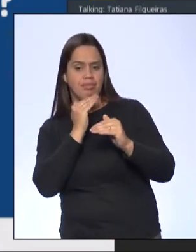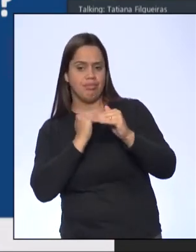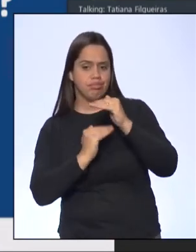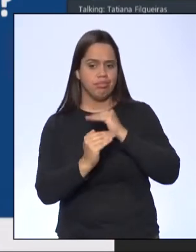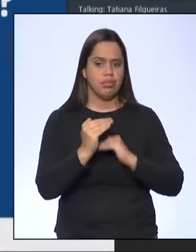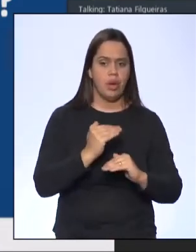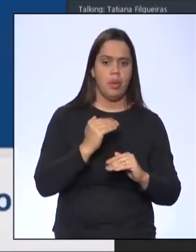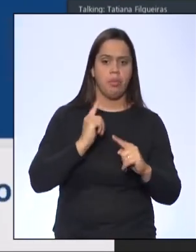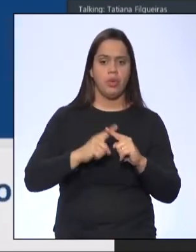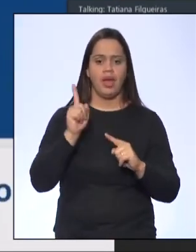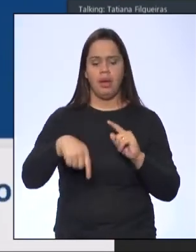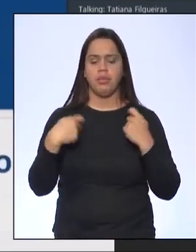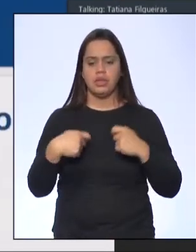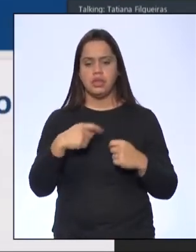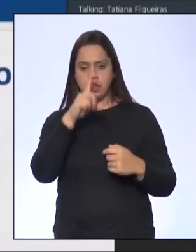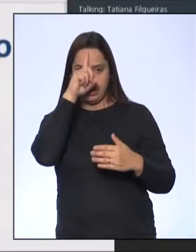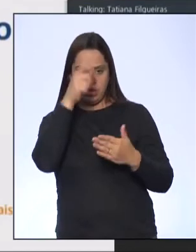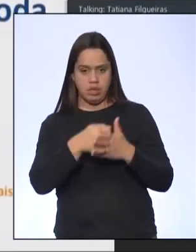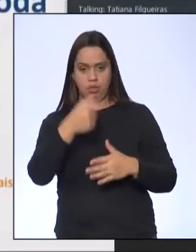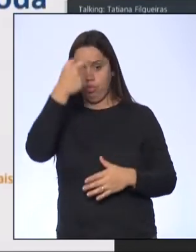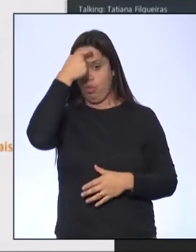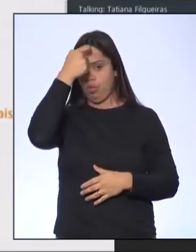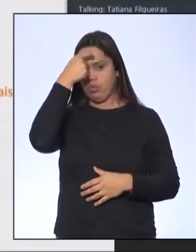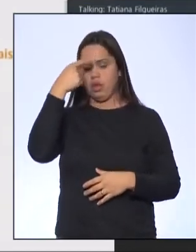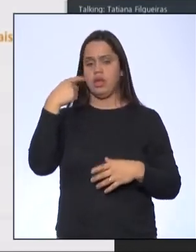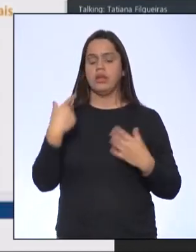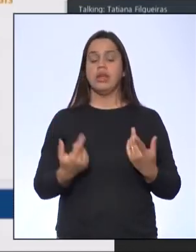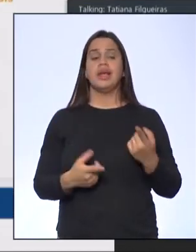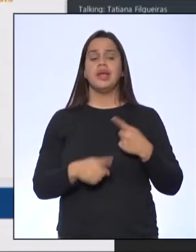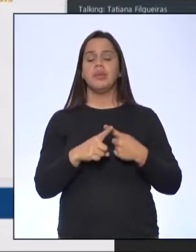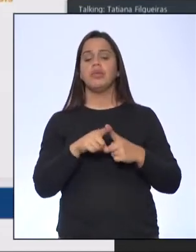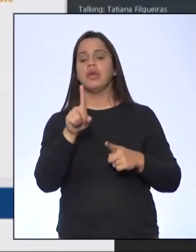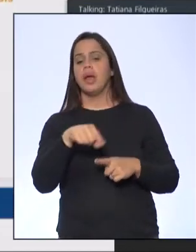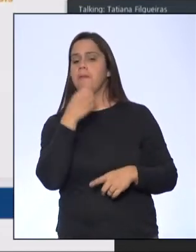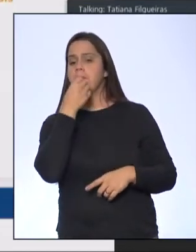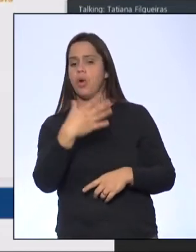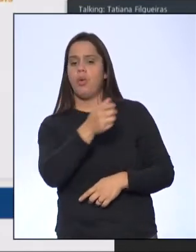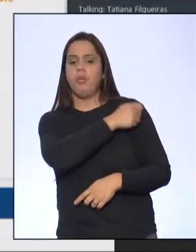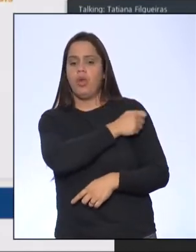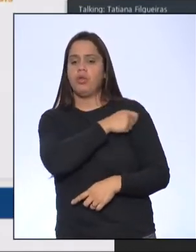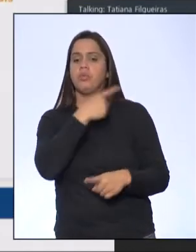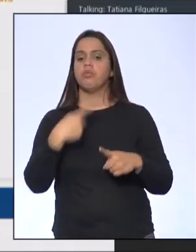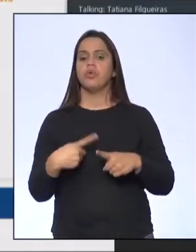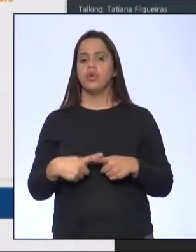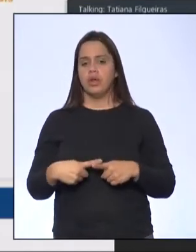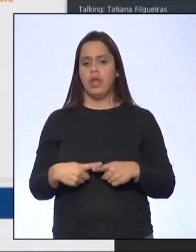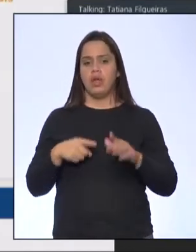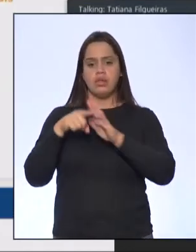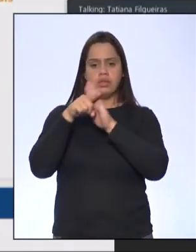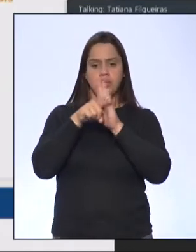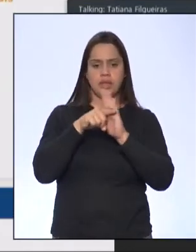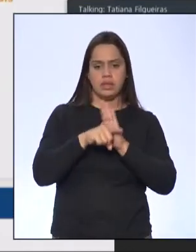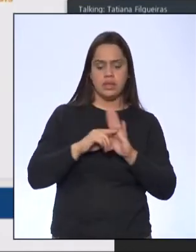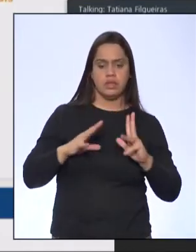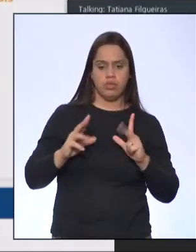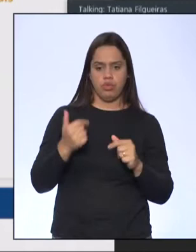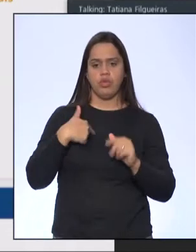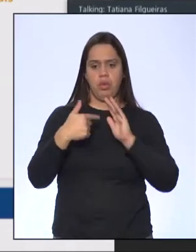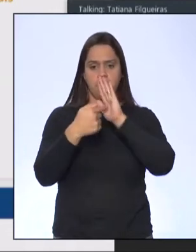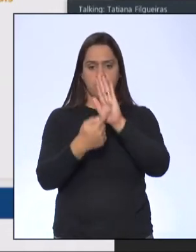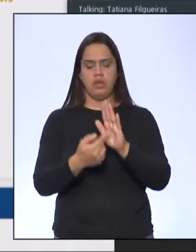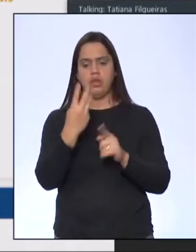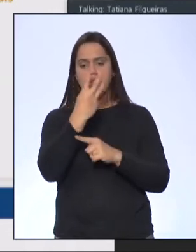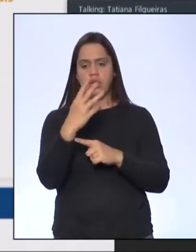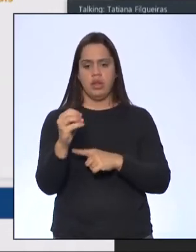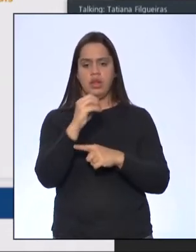posteriormente desenvolvidas. E por que isso é bom para o aluno? essas pesquisas todas que eu falei, né, 30,